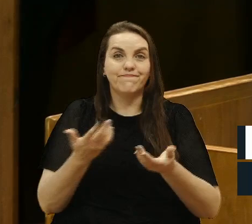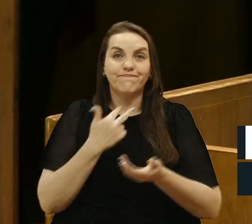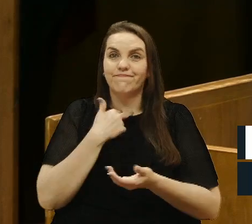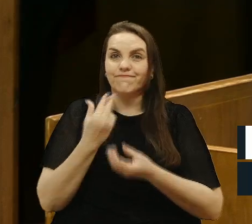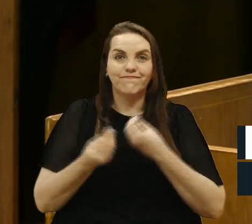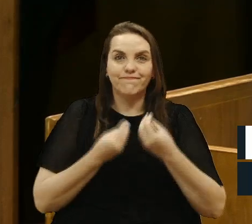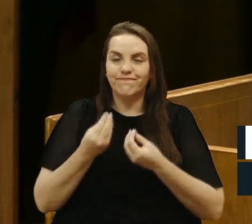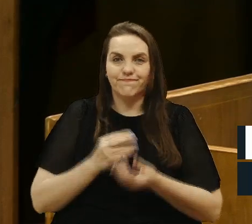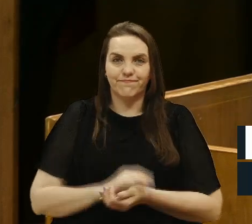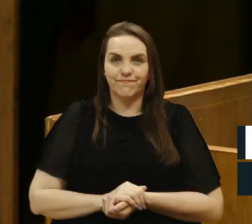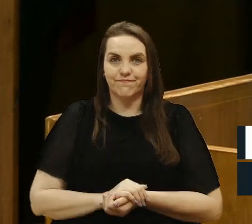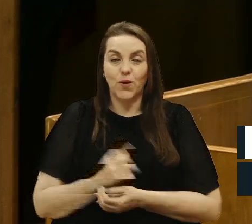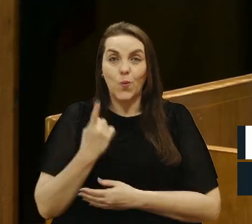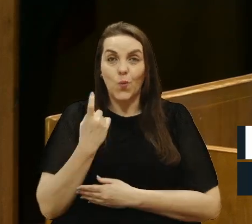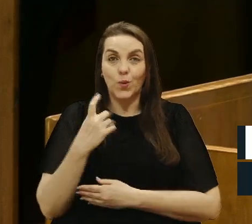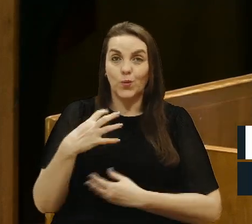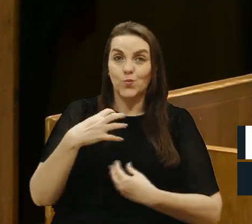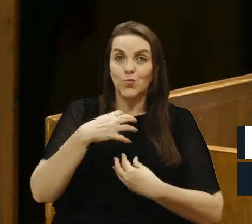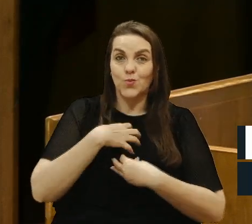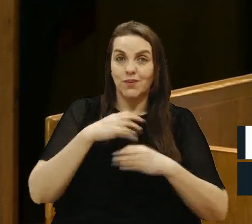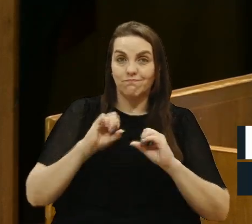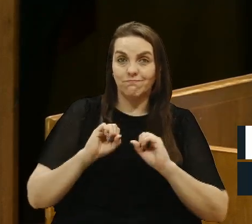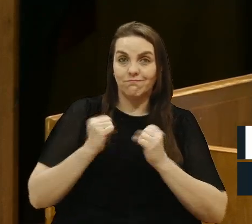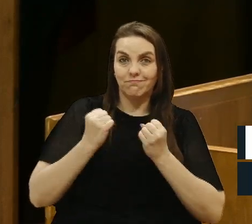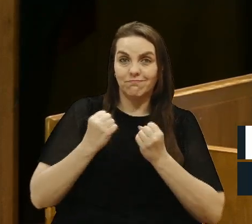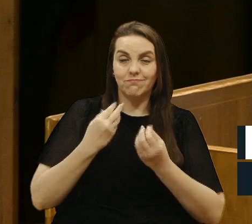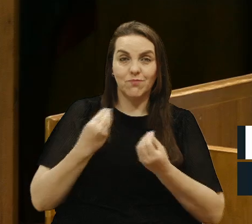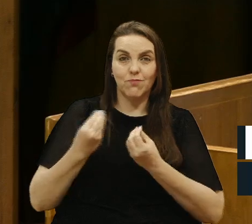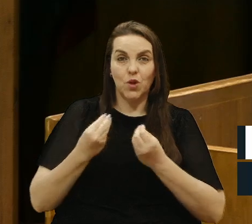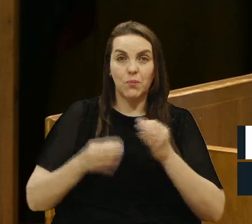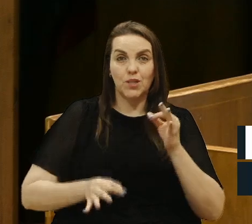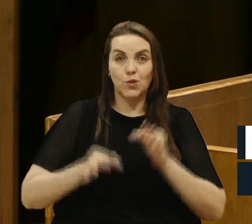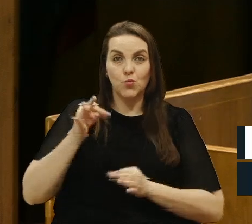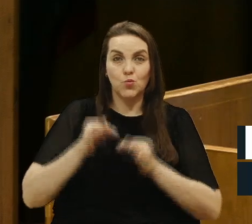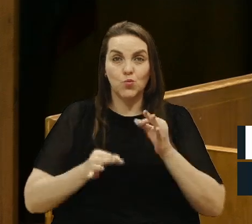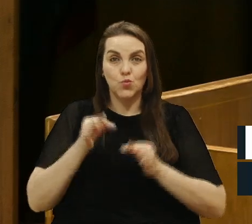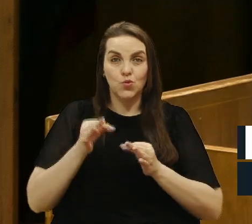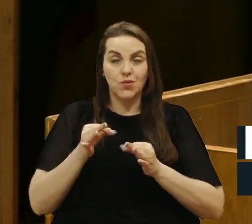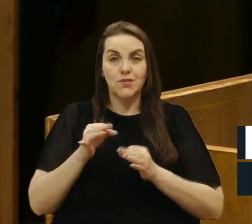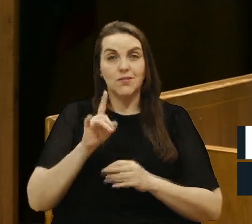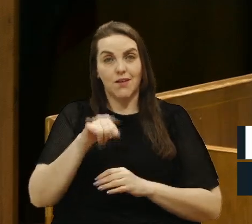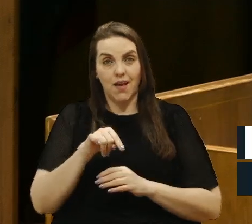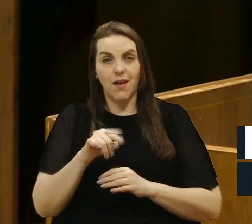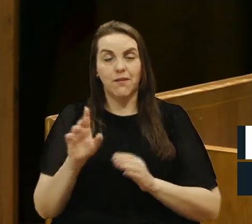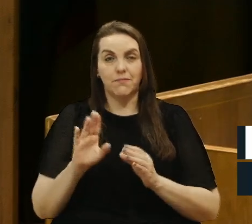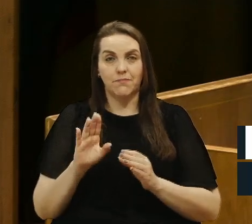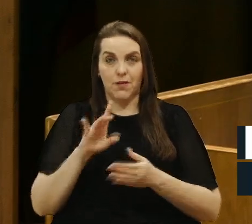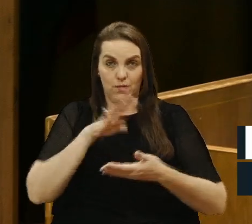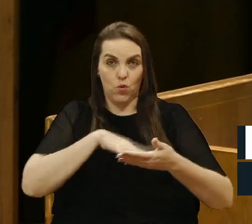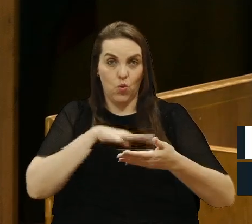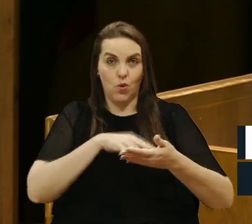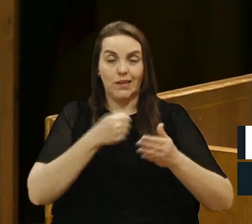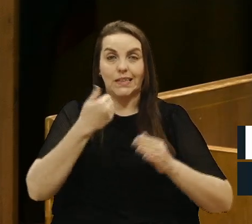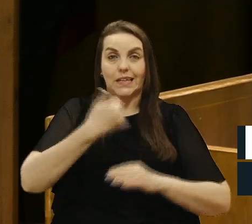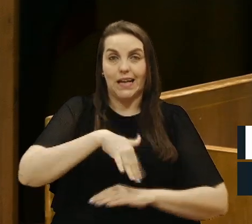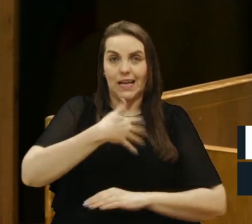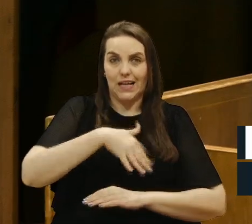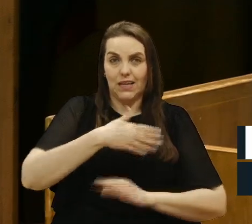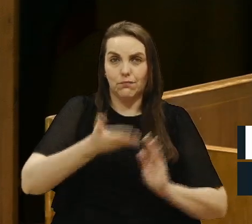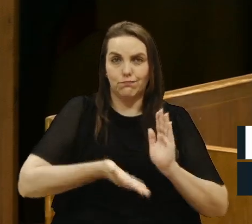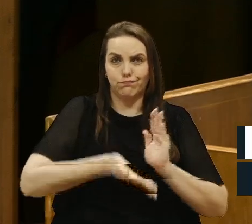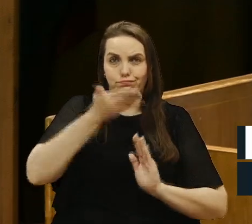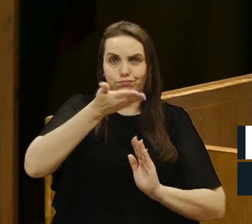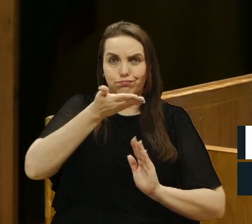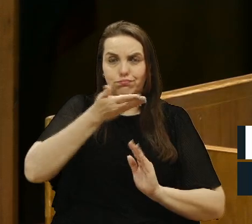única maneira que você tem para se defender juridicamente de uma conta elevada